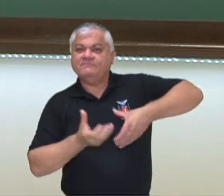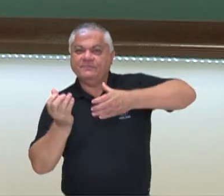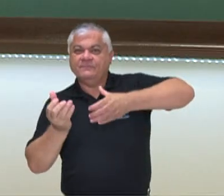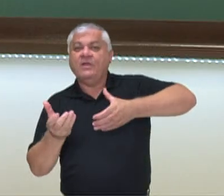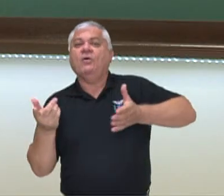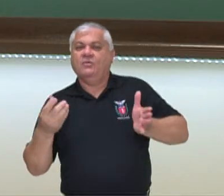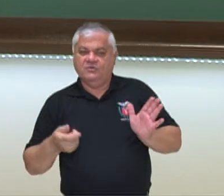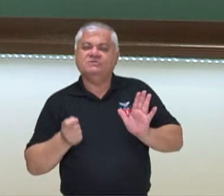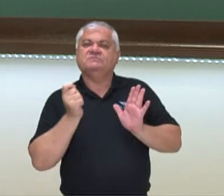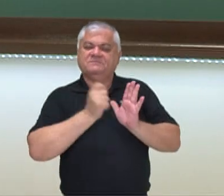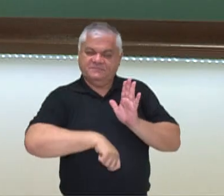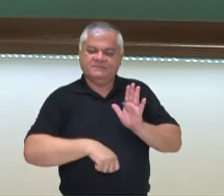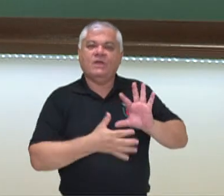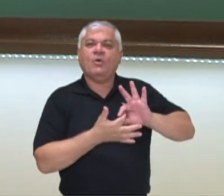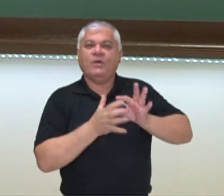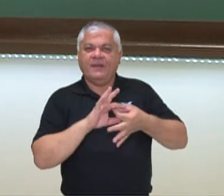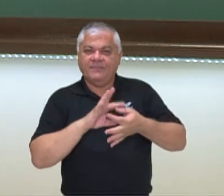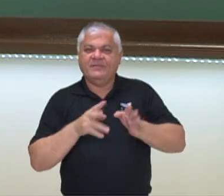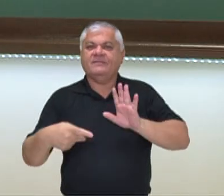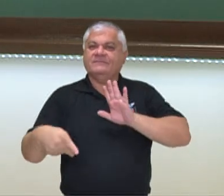Olimpíadas, faz parte